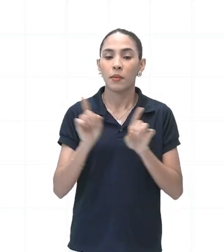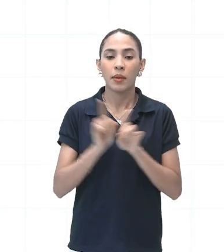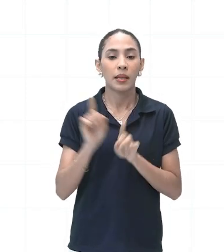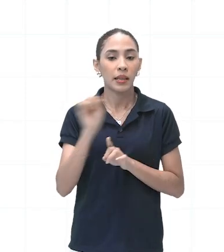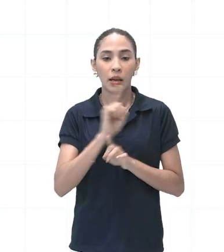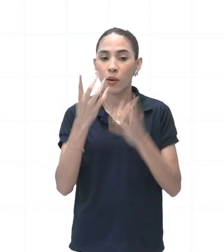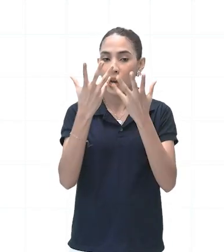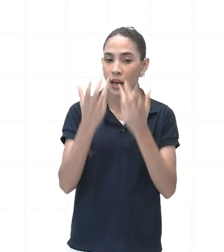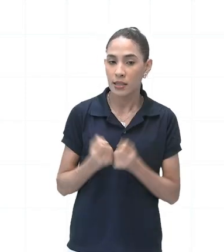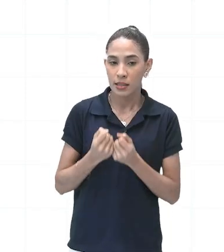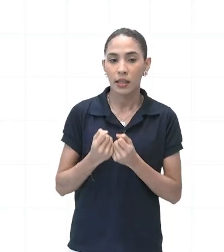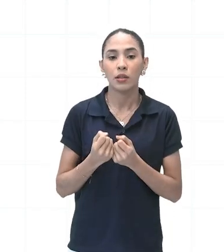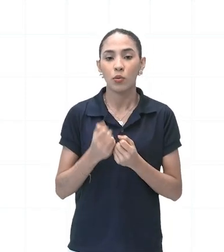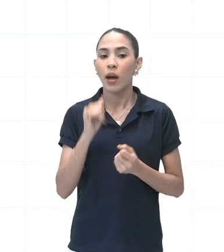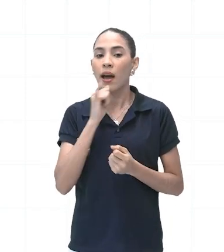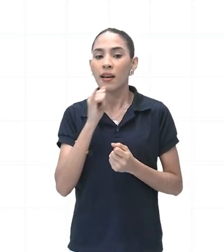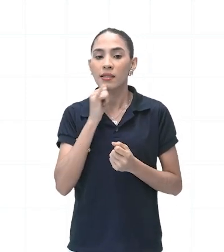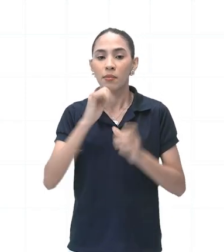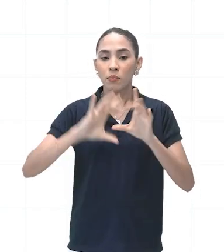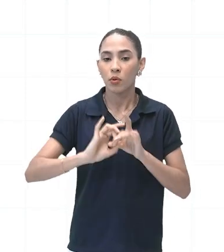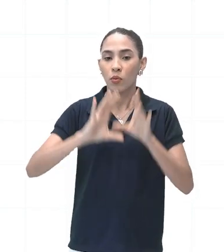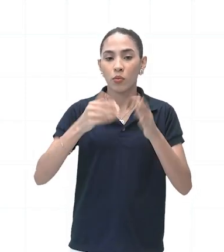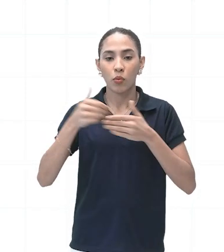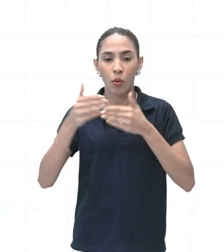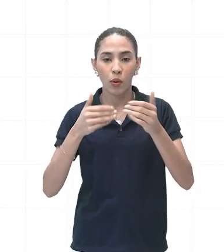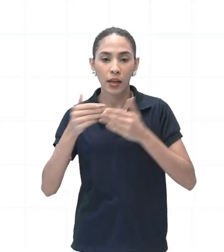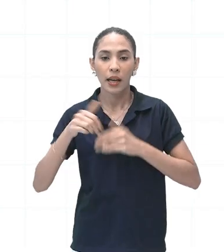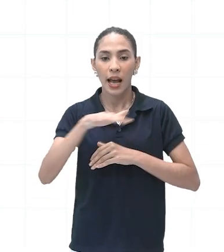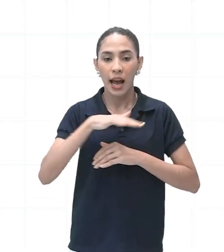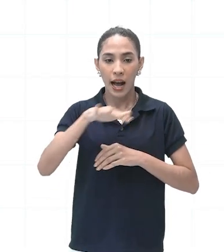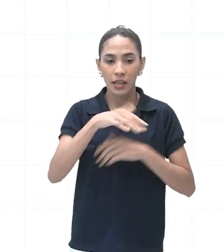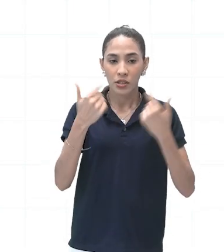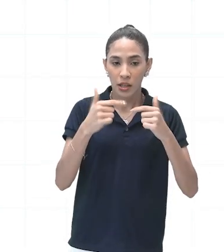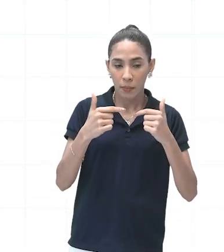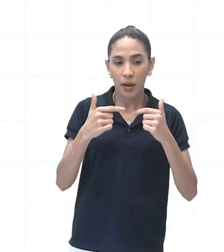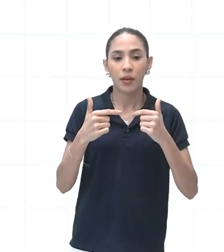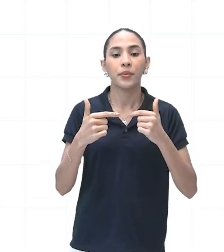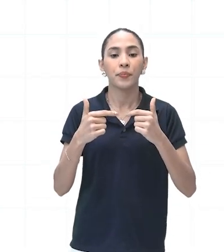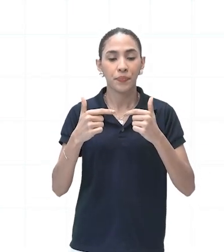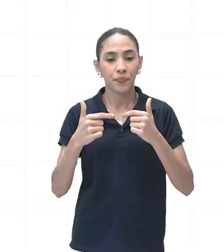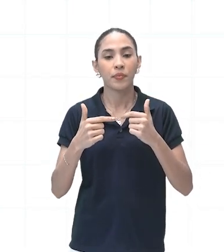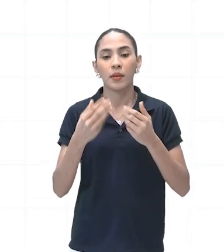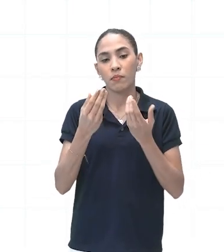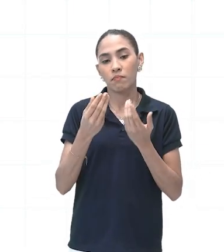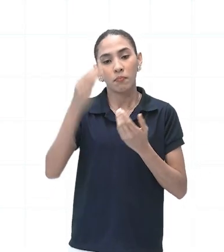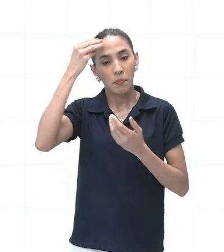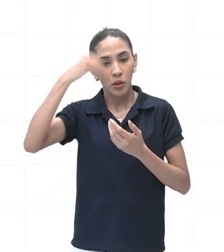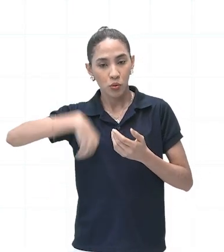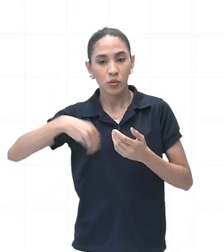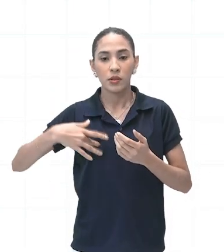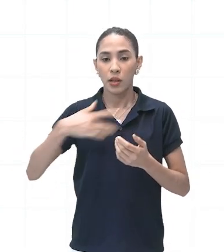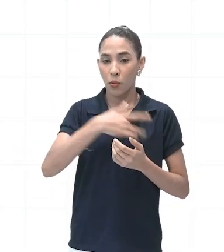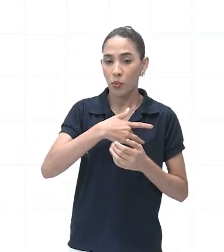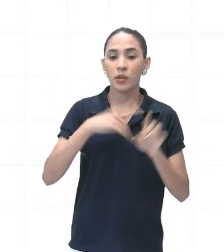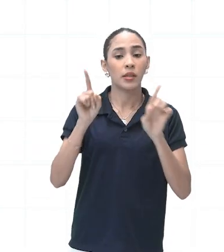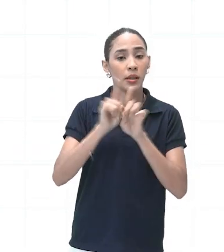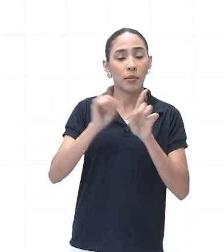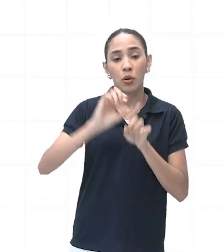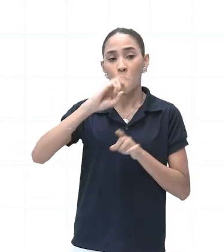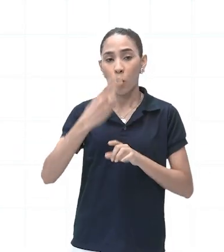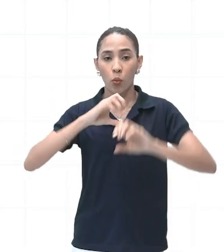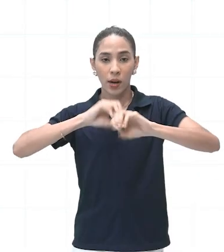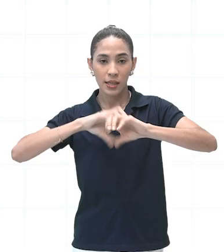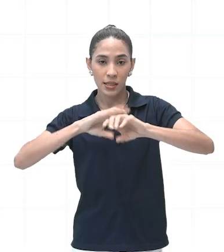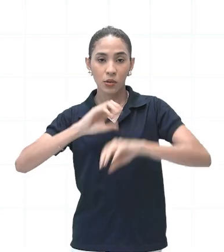levada a ou ser-lhe-á permitido empenhar-se em qualquer ocupação ou emprego que lhe prejudique a saúde ou a